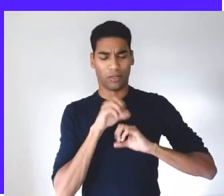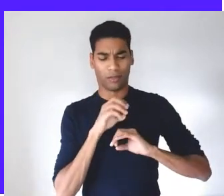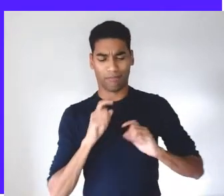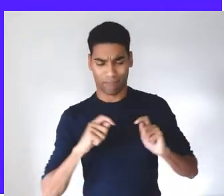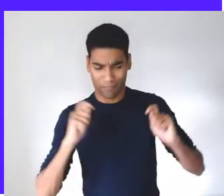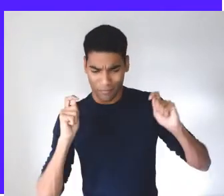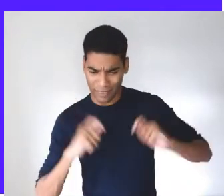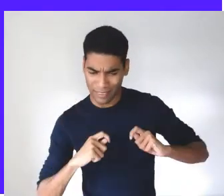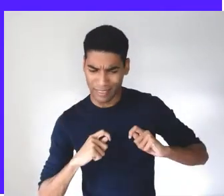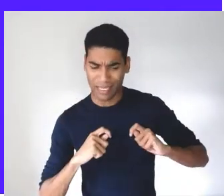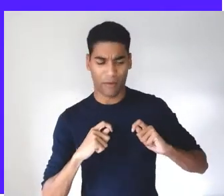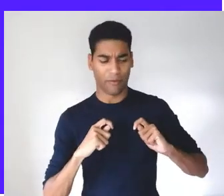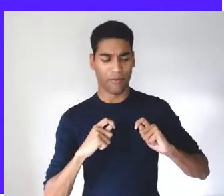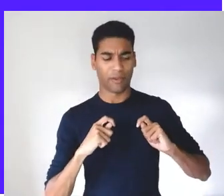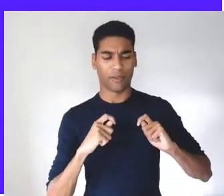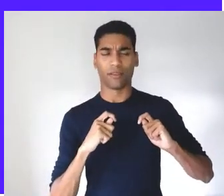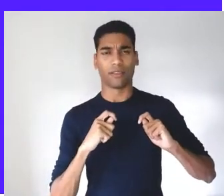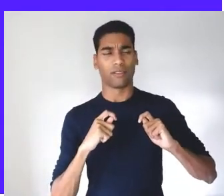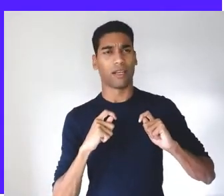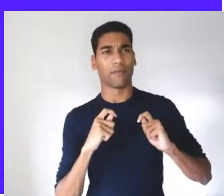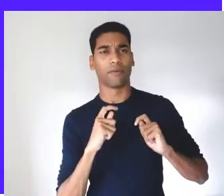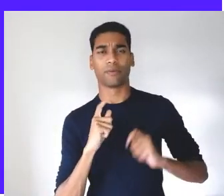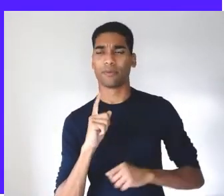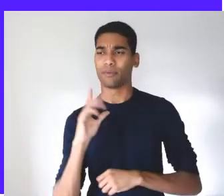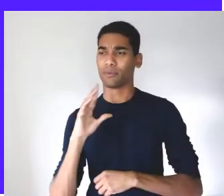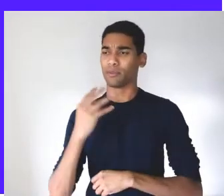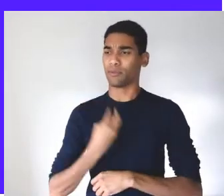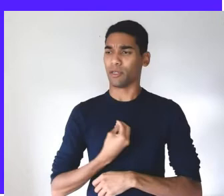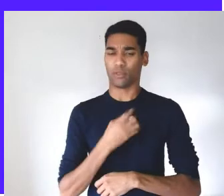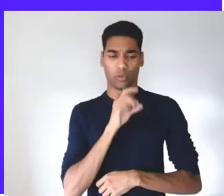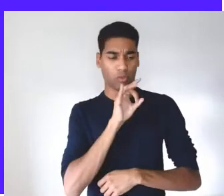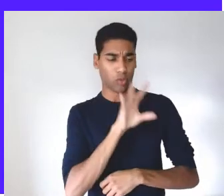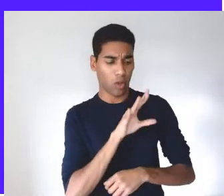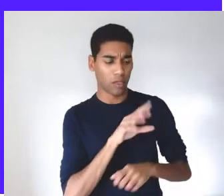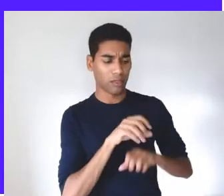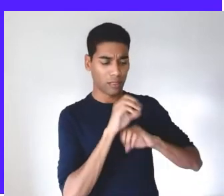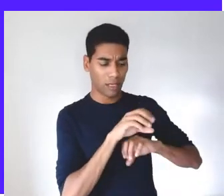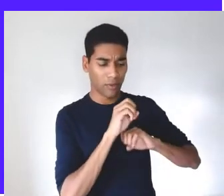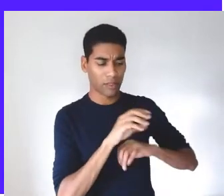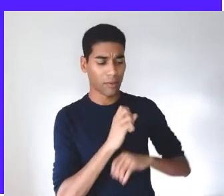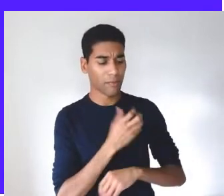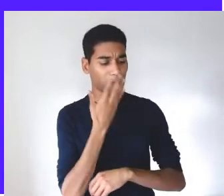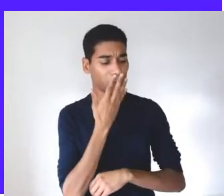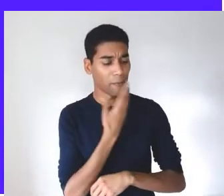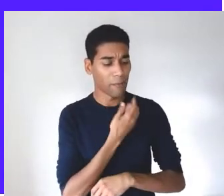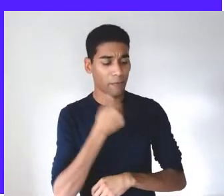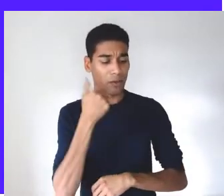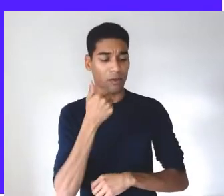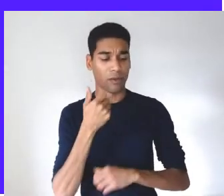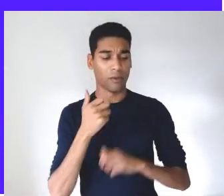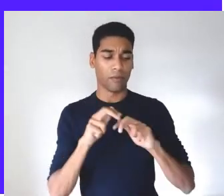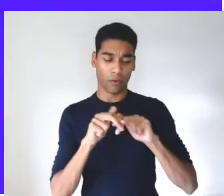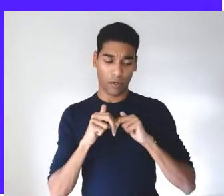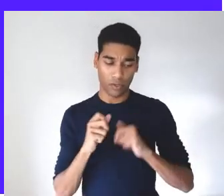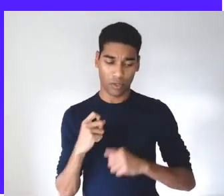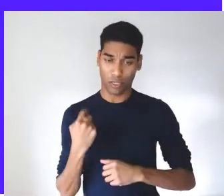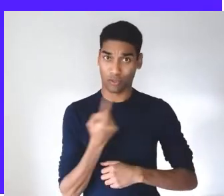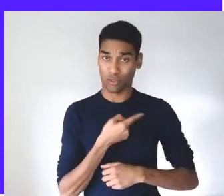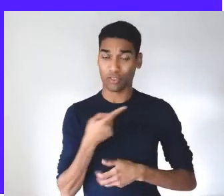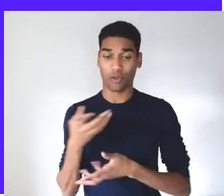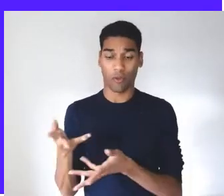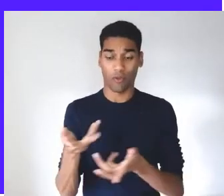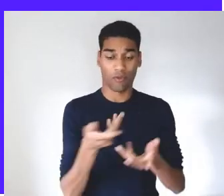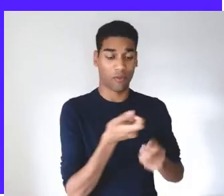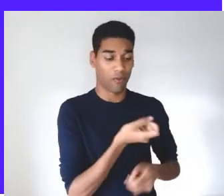só da educação, para cobrir melhor a educação. Então, por isso que a gente chamou, né, uma mesa tão variada aqui nesse caso.